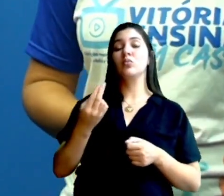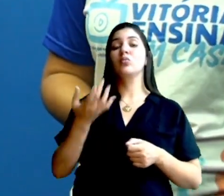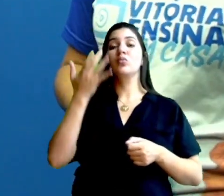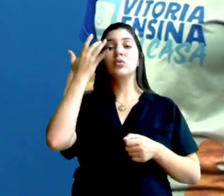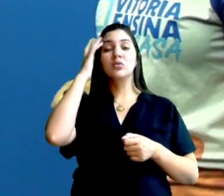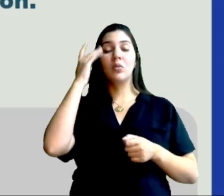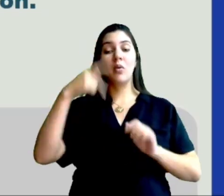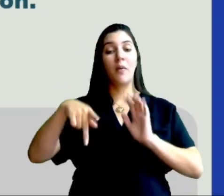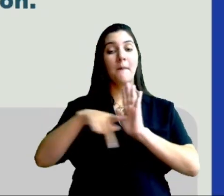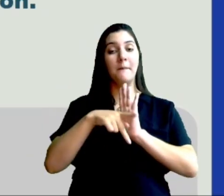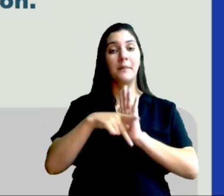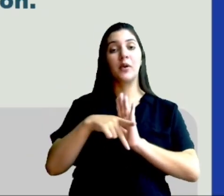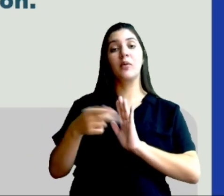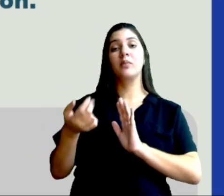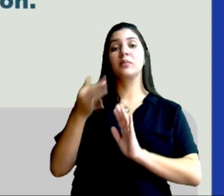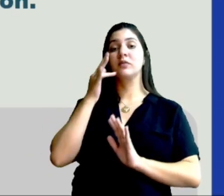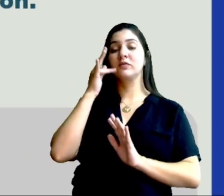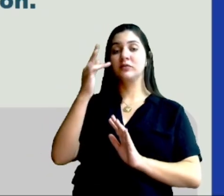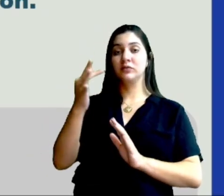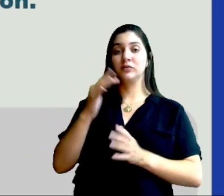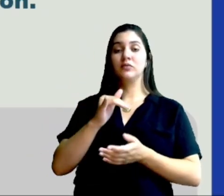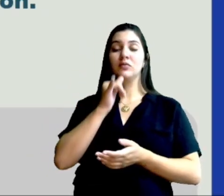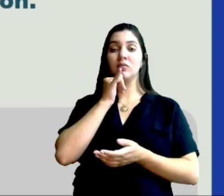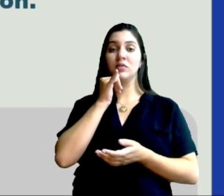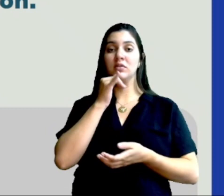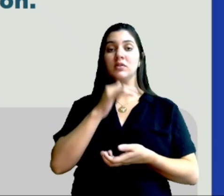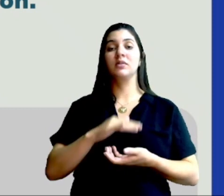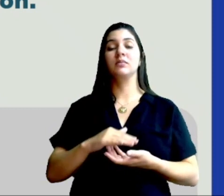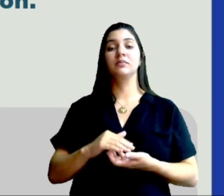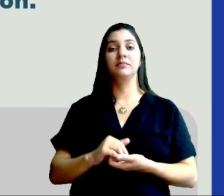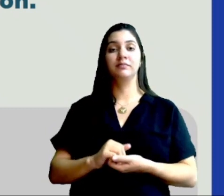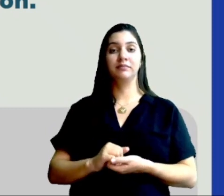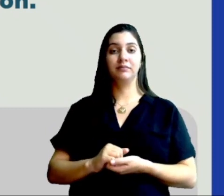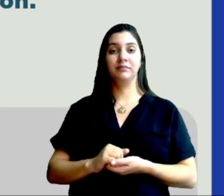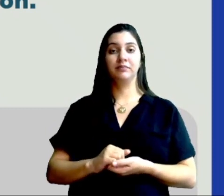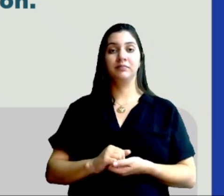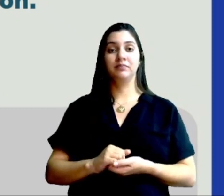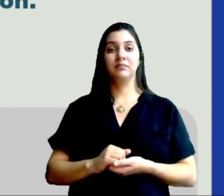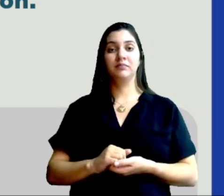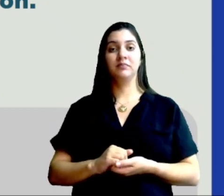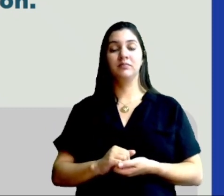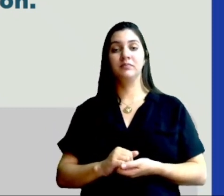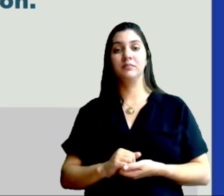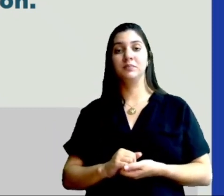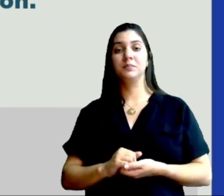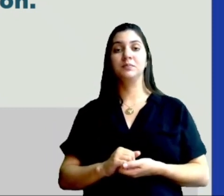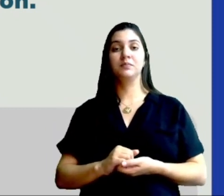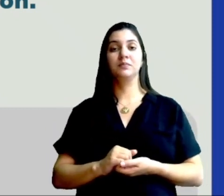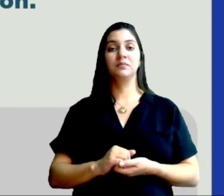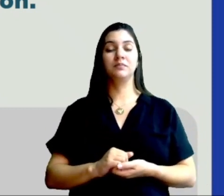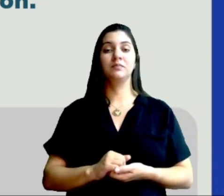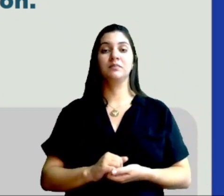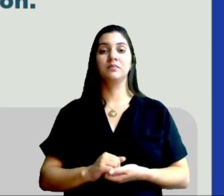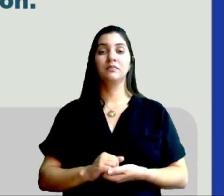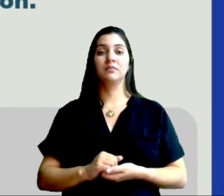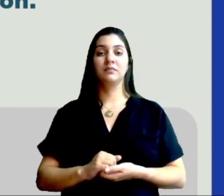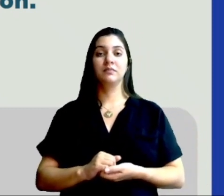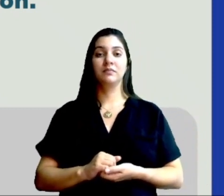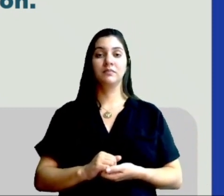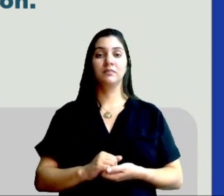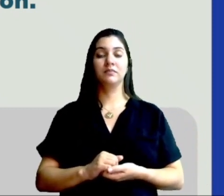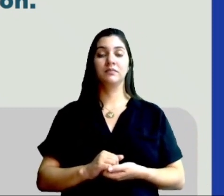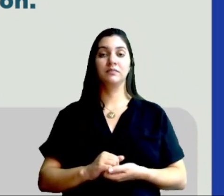futuro. Vamos ver o exemplo. La semana que viene va de excursión con unos amigos.